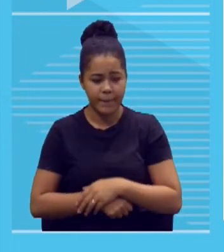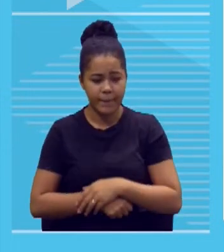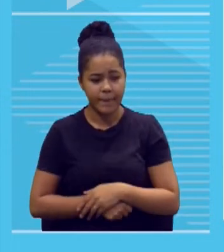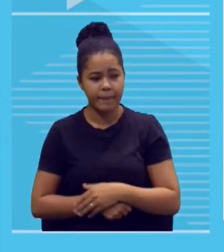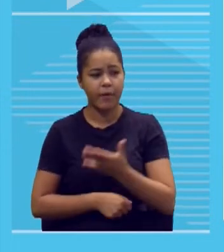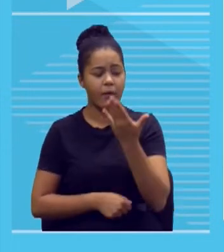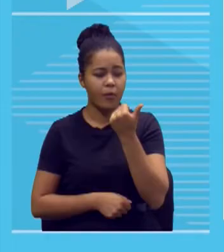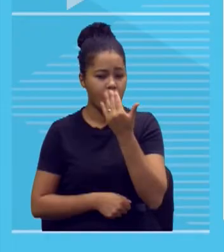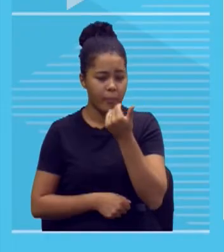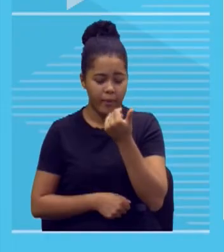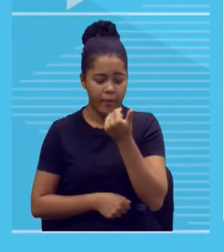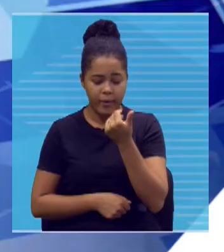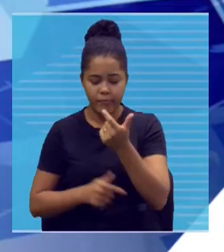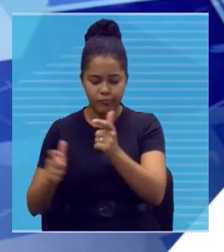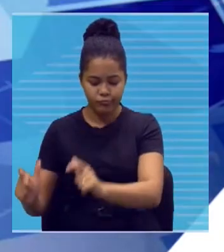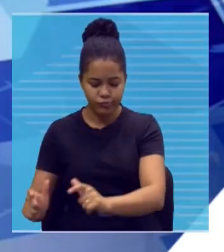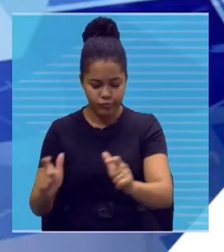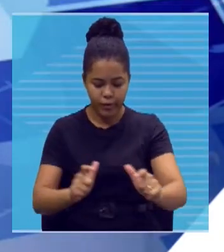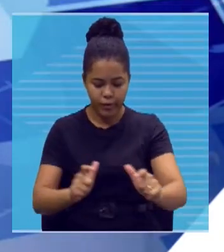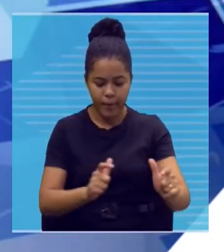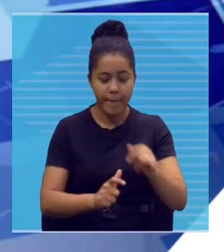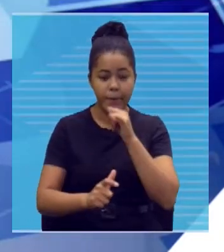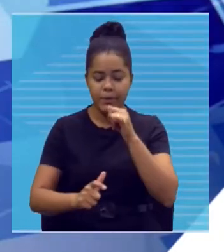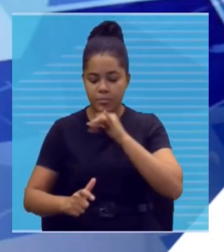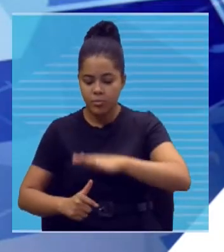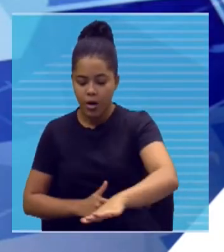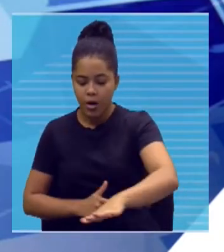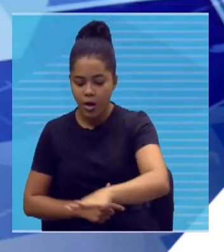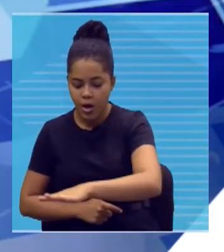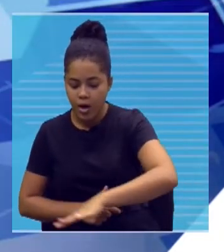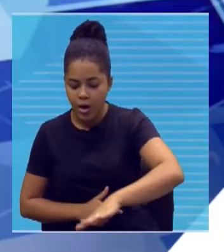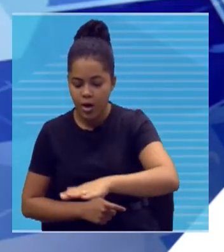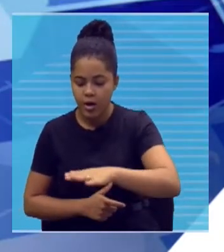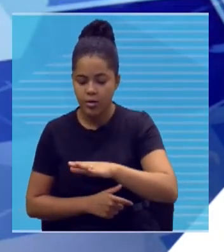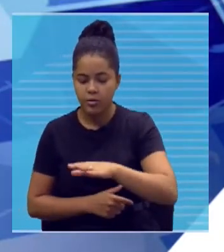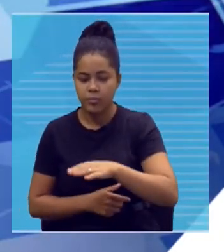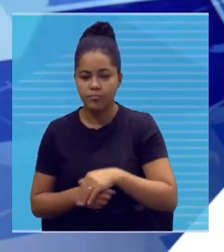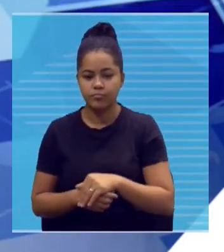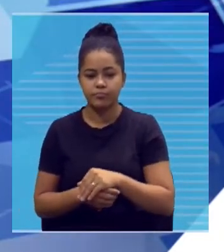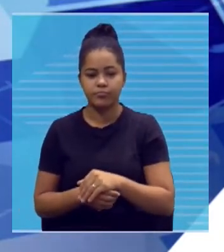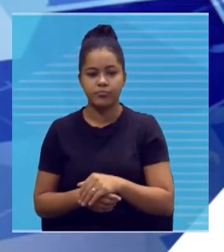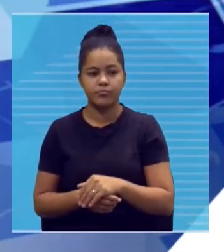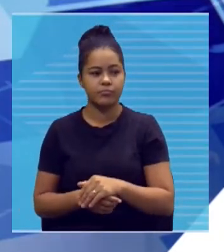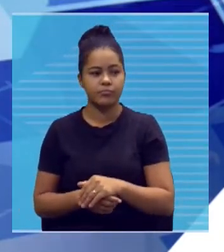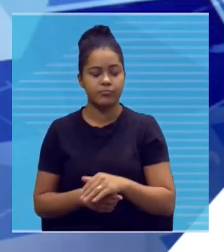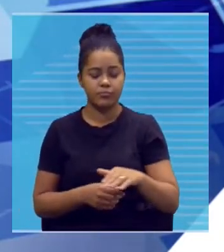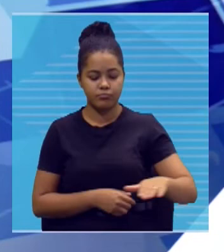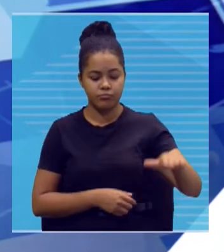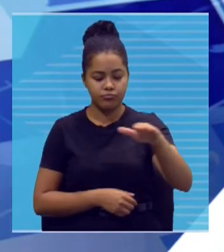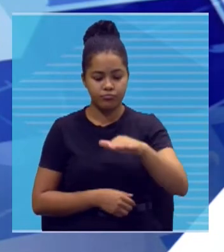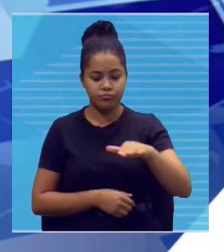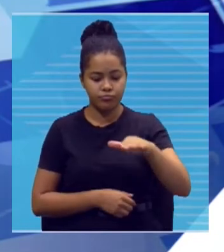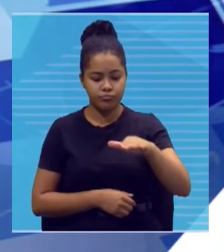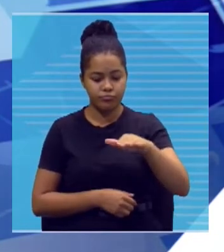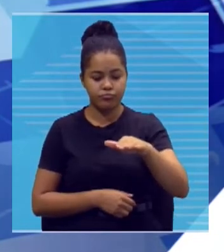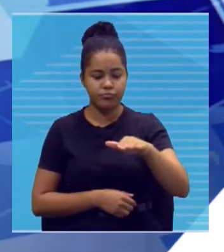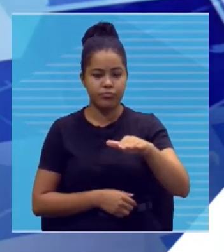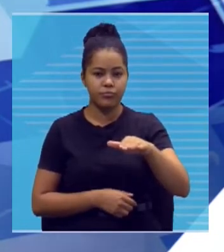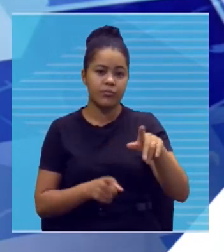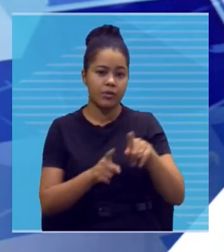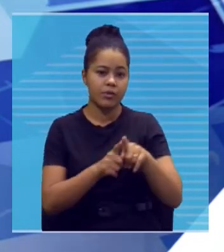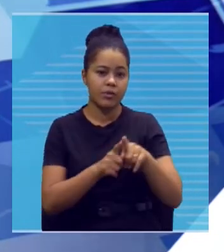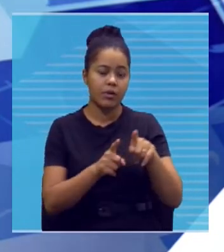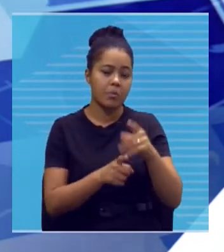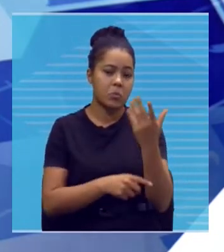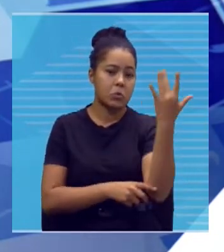cá tô mostrar pra eles aqui alimento na parte mais baixa alimento na parte intermediária e alimenta a